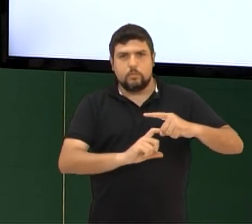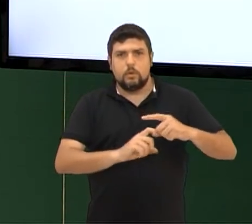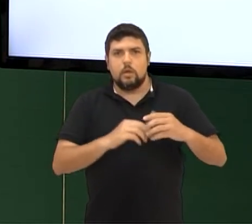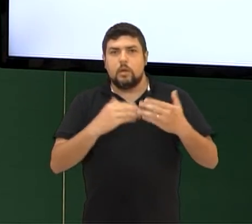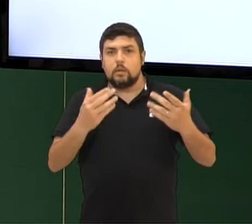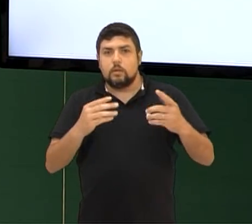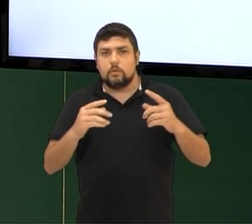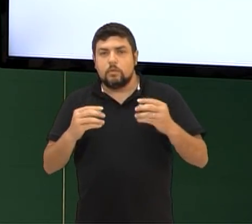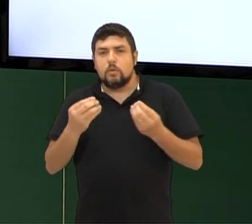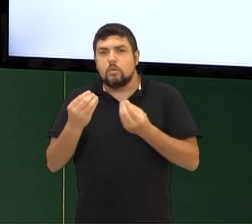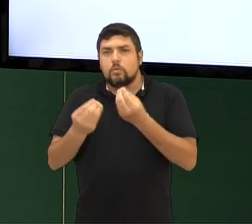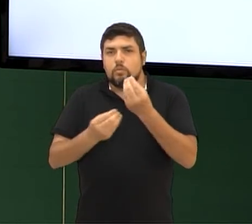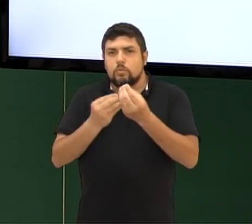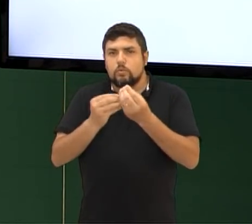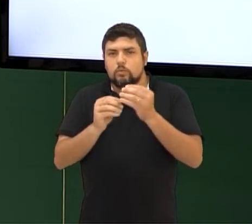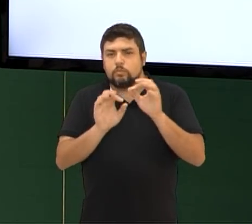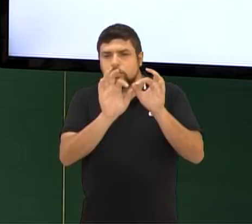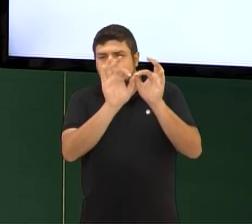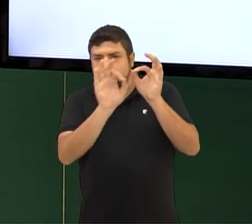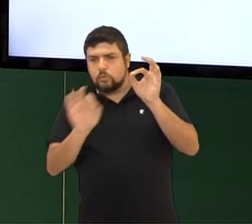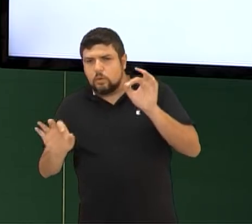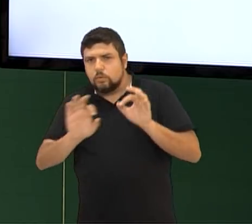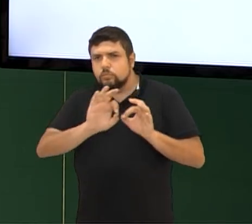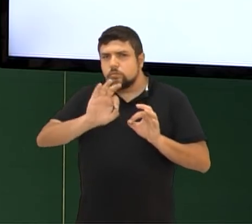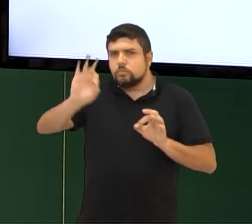os extremos,